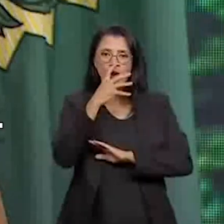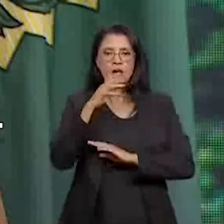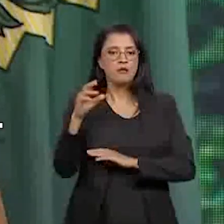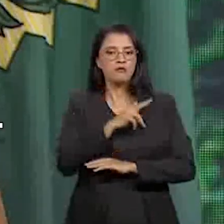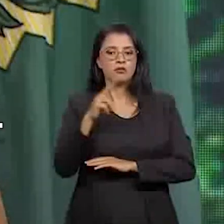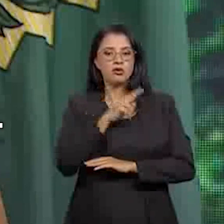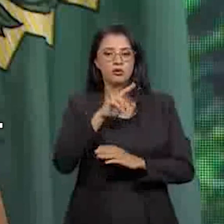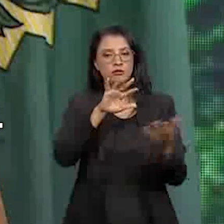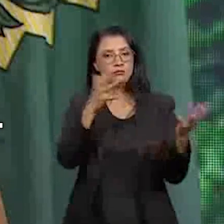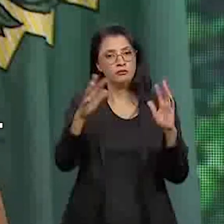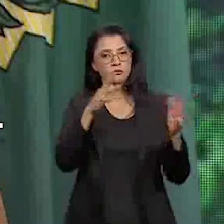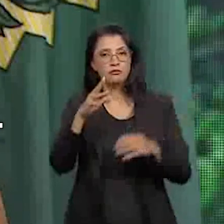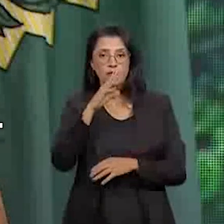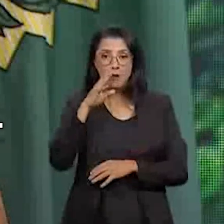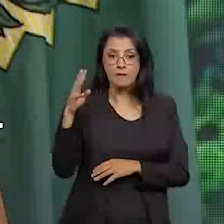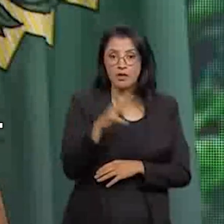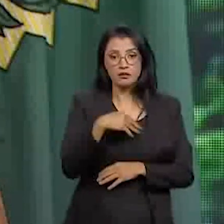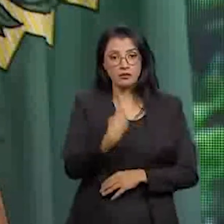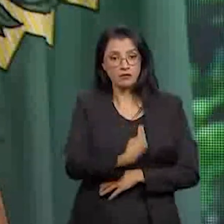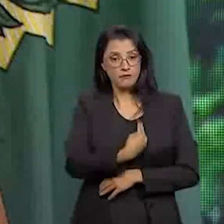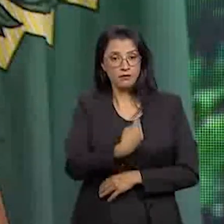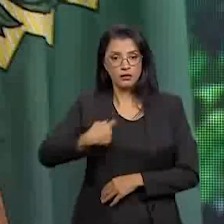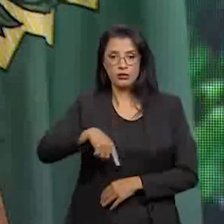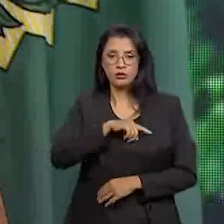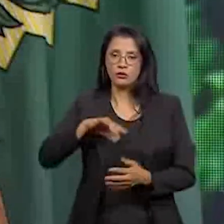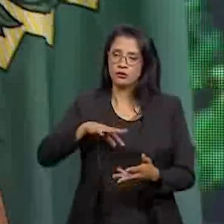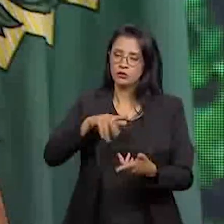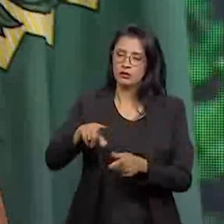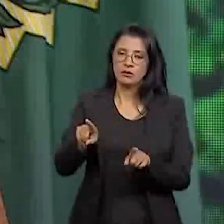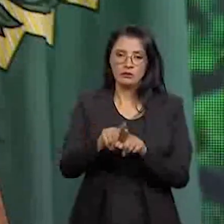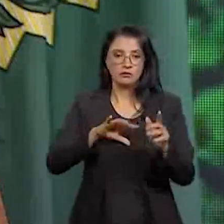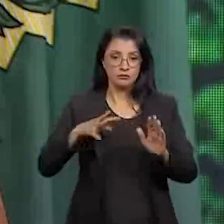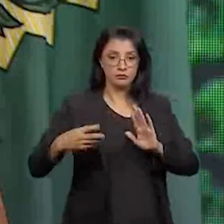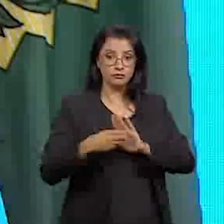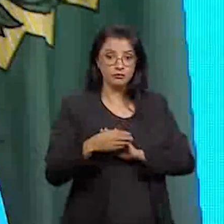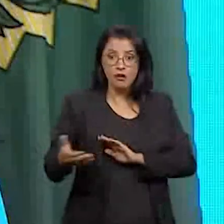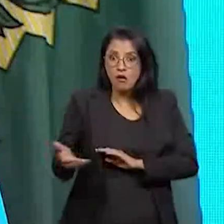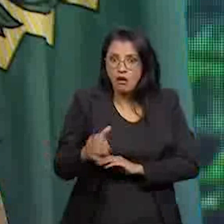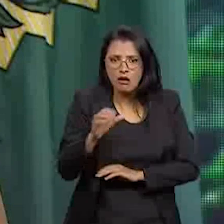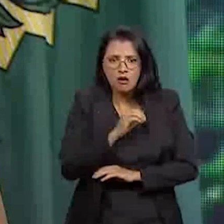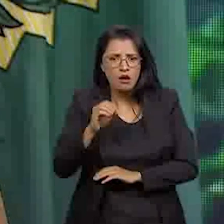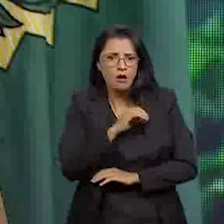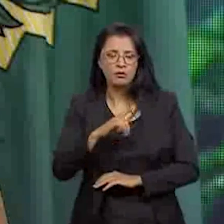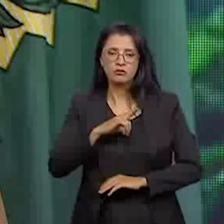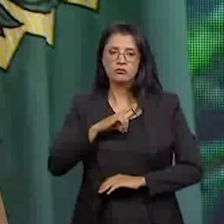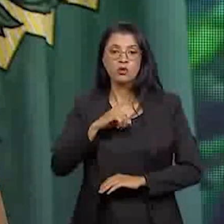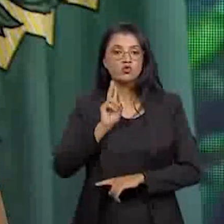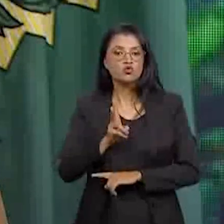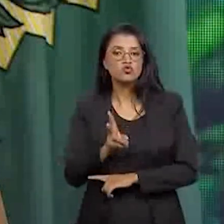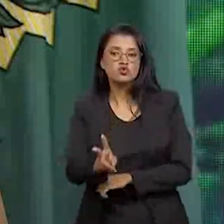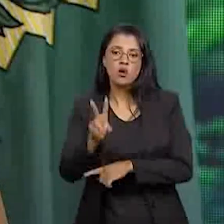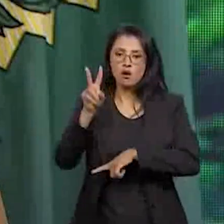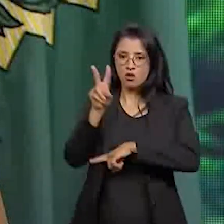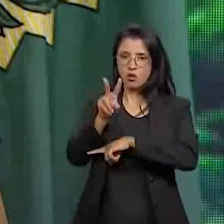que ameaça a vida do nosso planeta. A Amazônia tem pressa de continuar a ser a guardiã